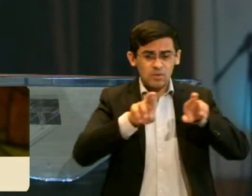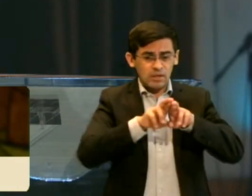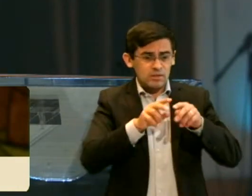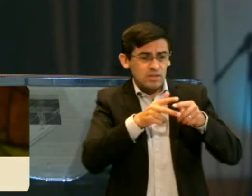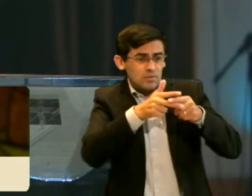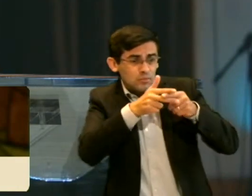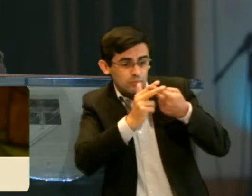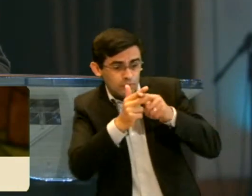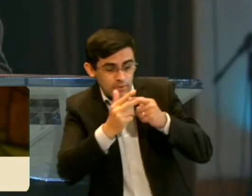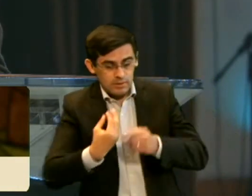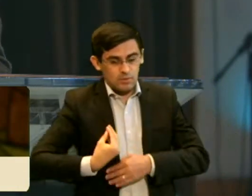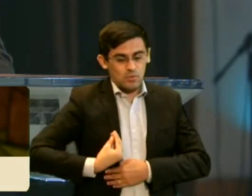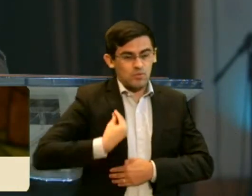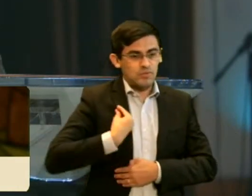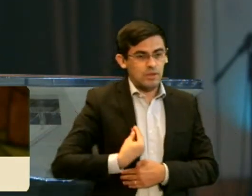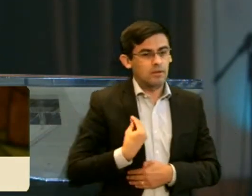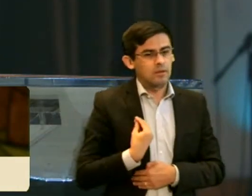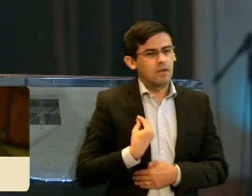já foi